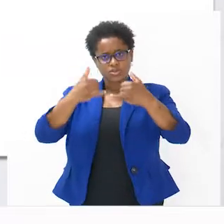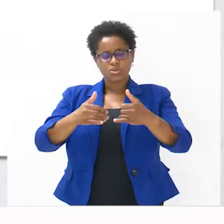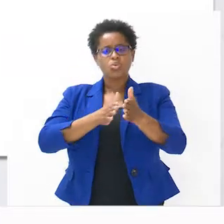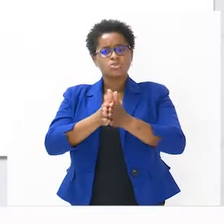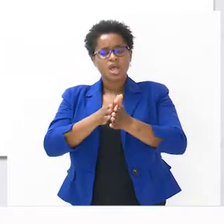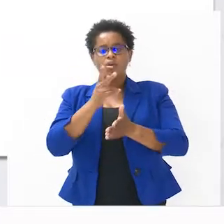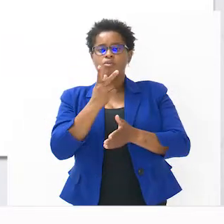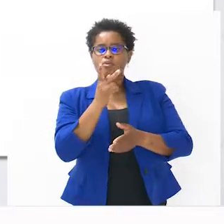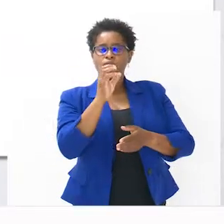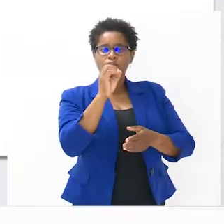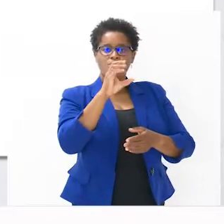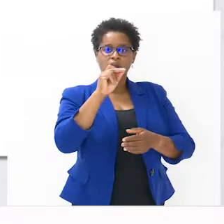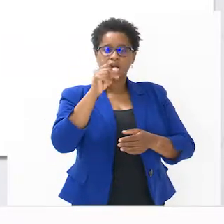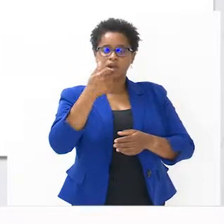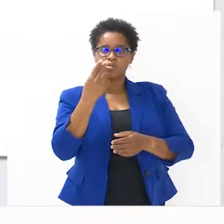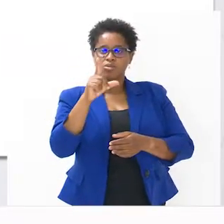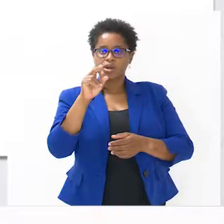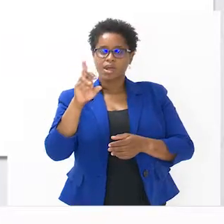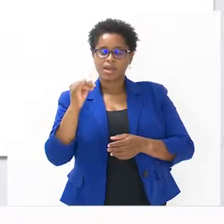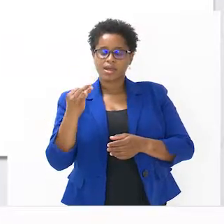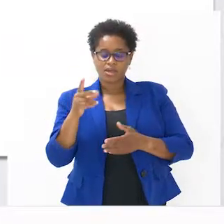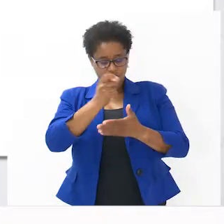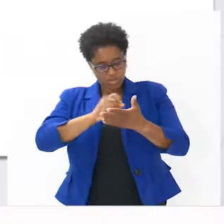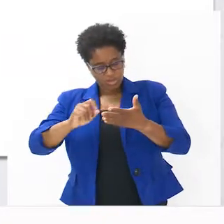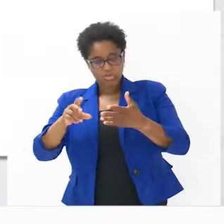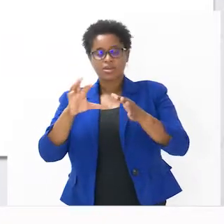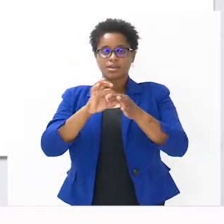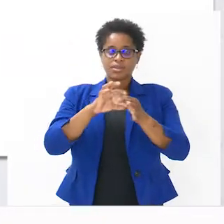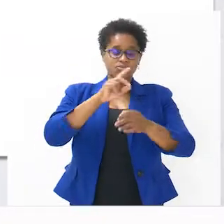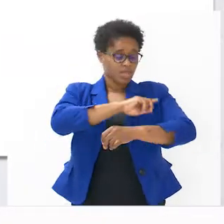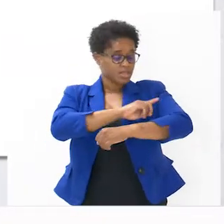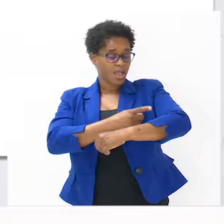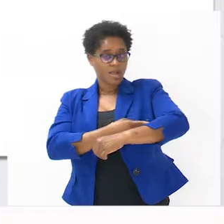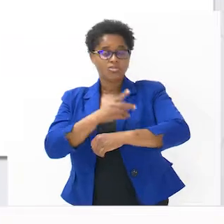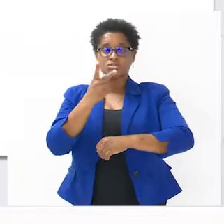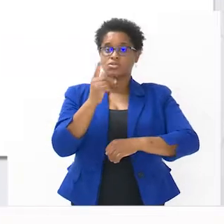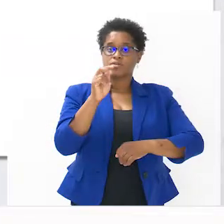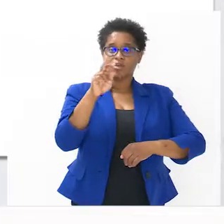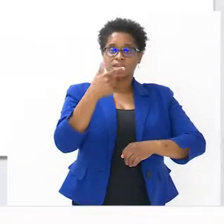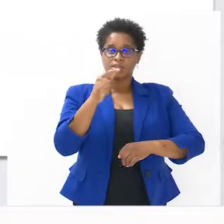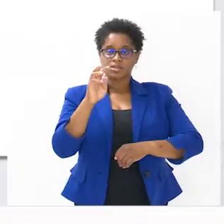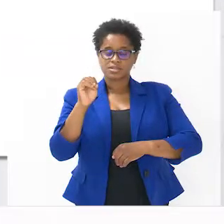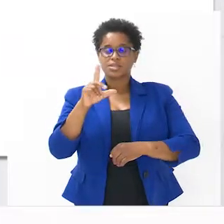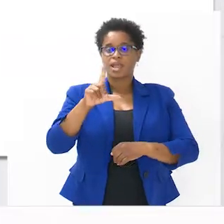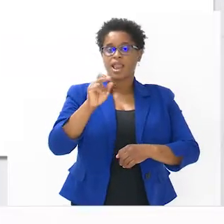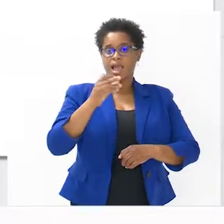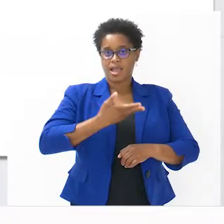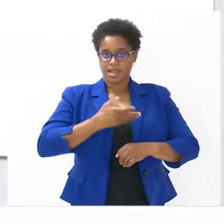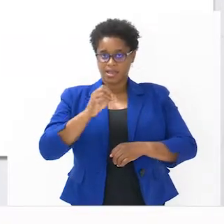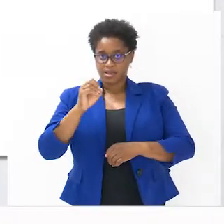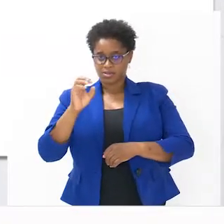o vocabulário e a notação relativos a ângulos, vértices,